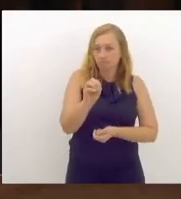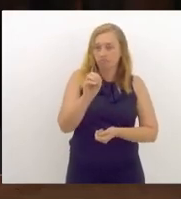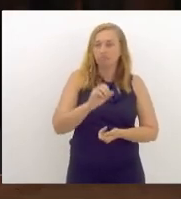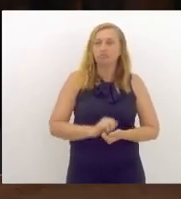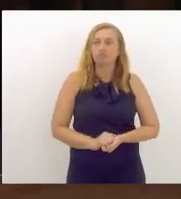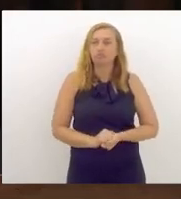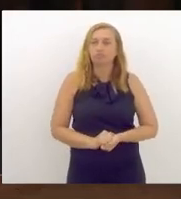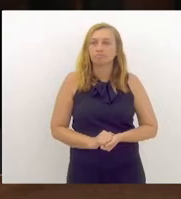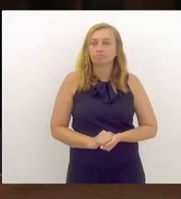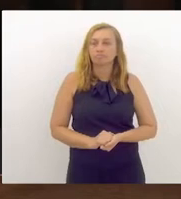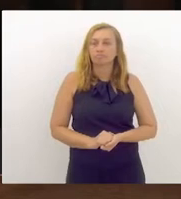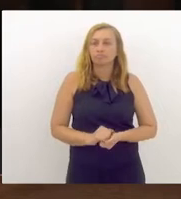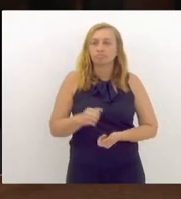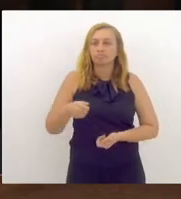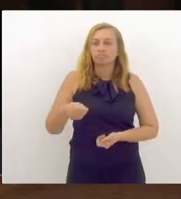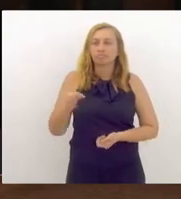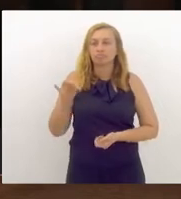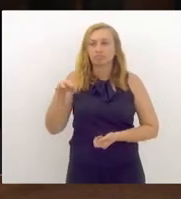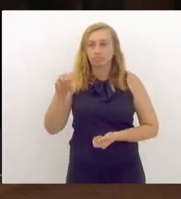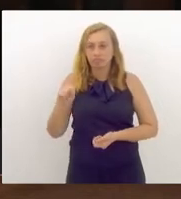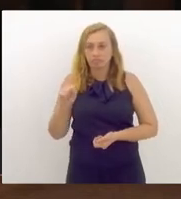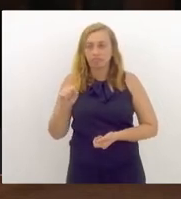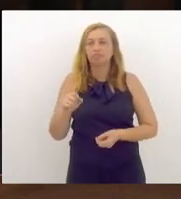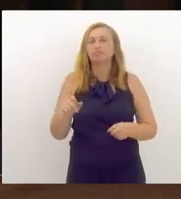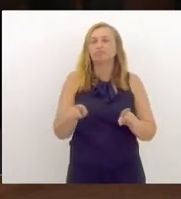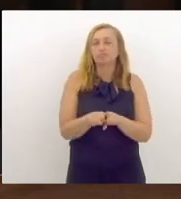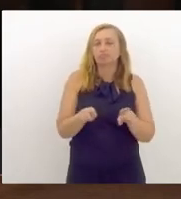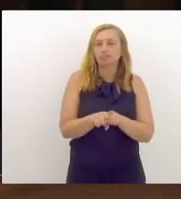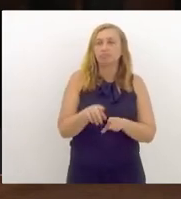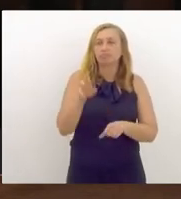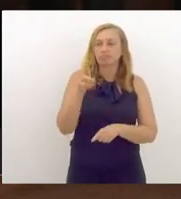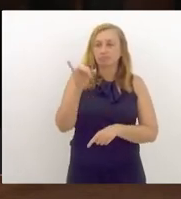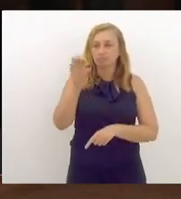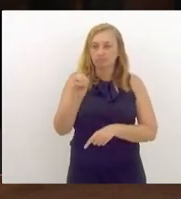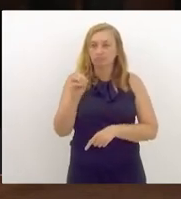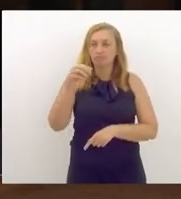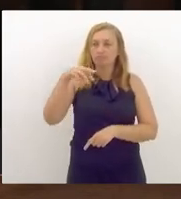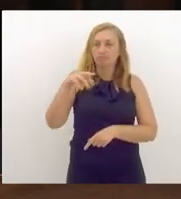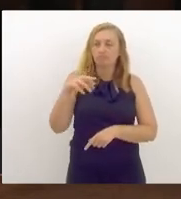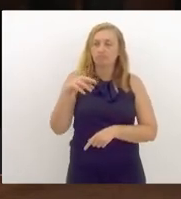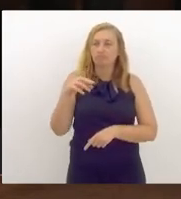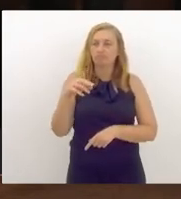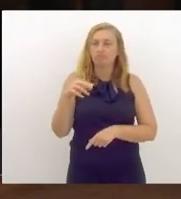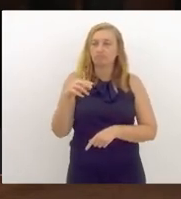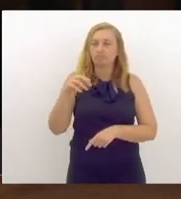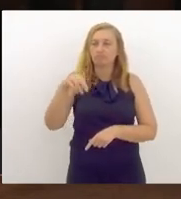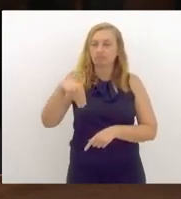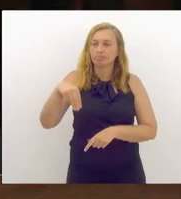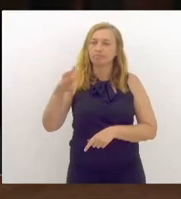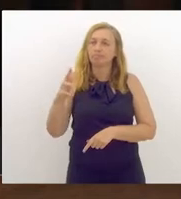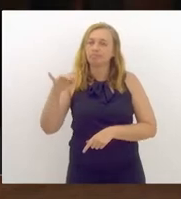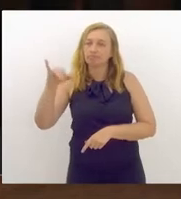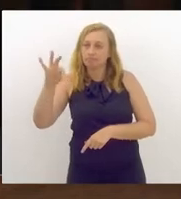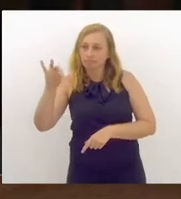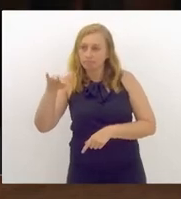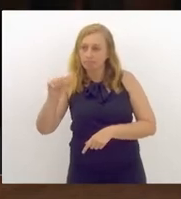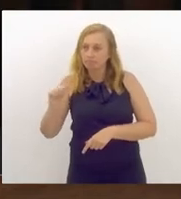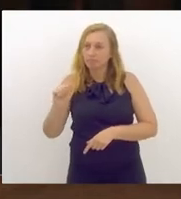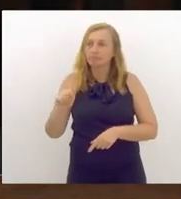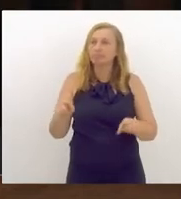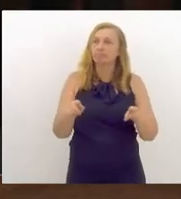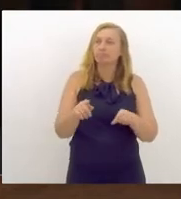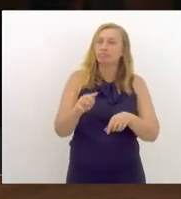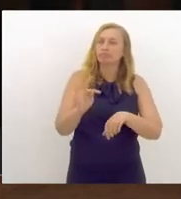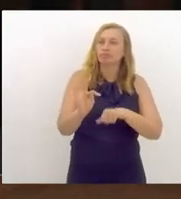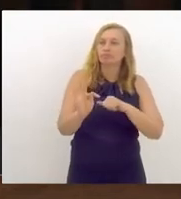foi um dos bolsistas na rede para o rio o Bruno Miranda que é professor não ele é